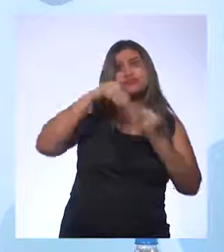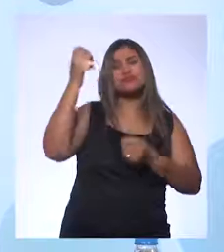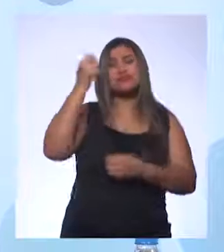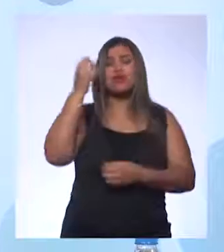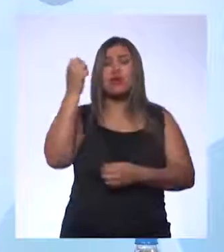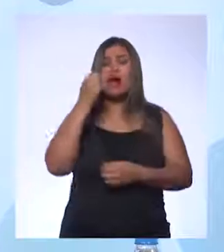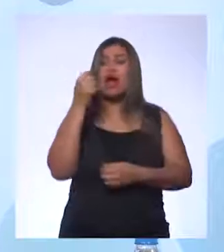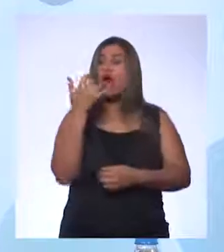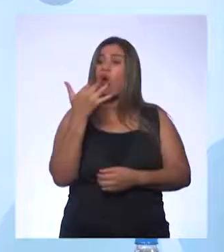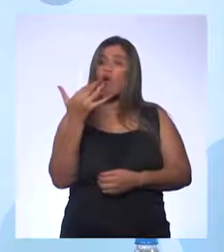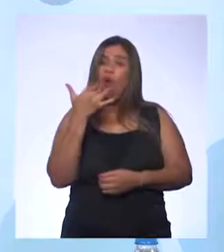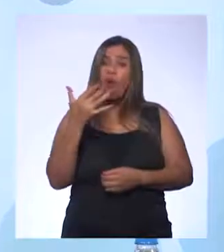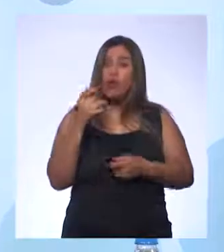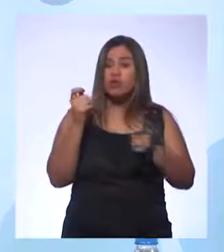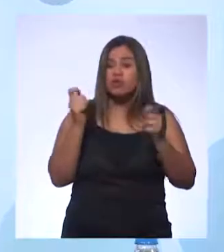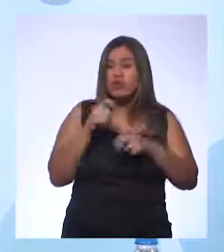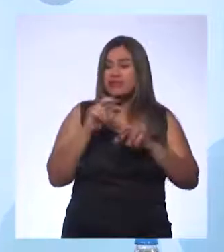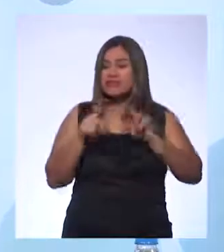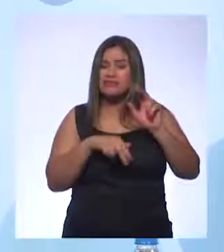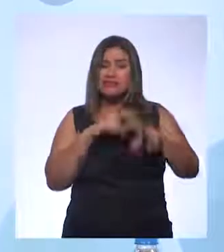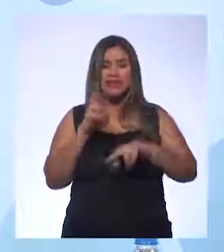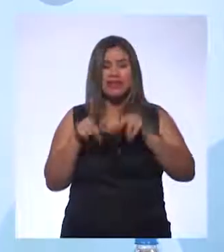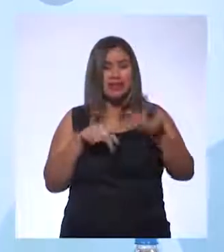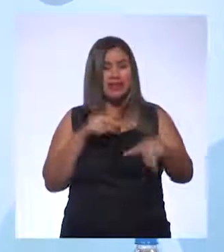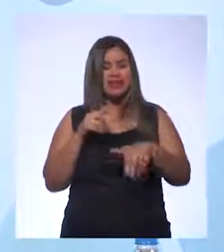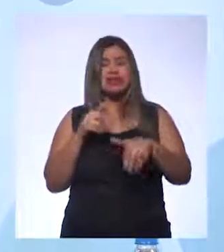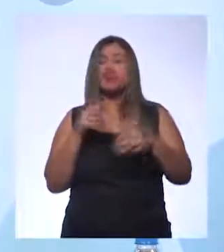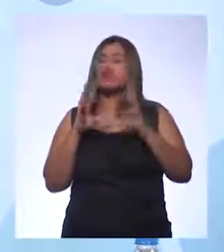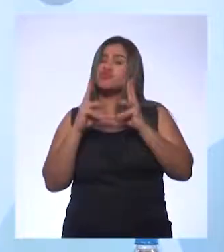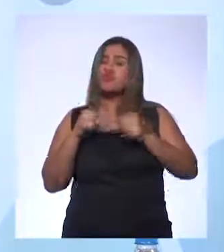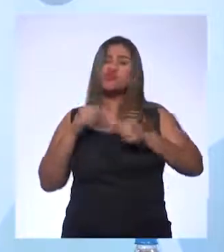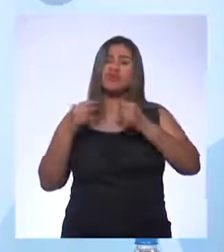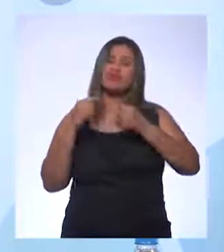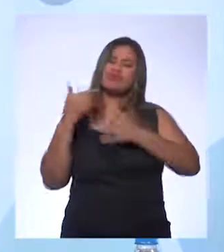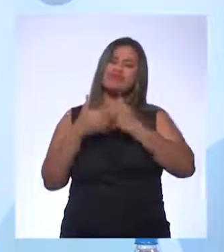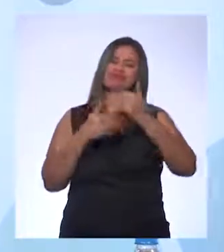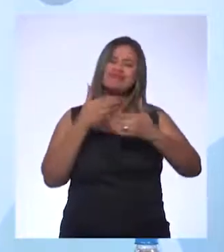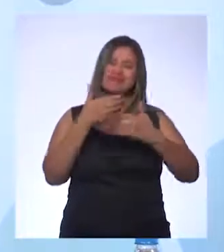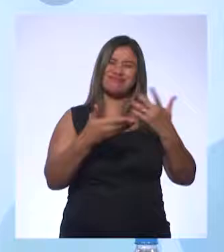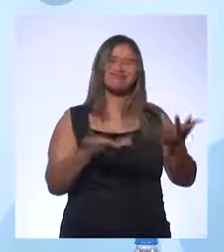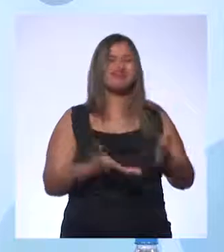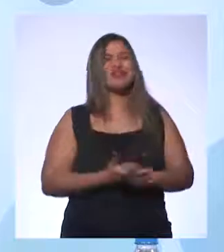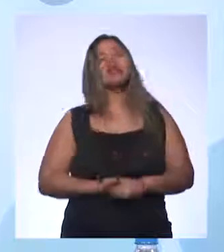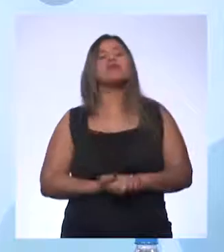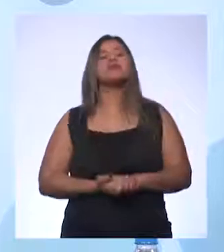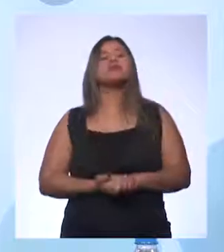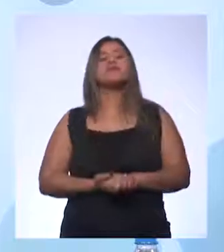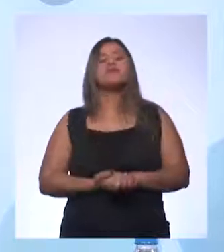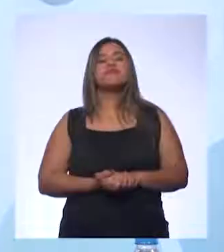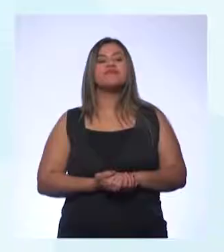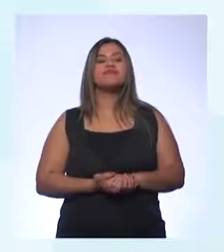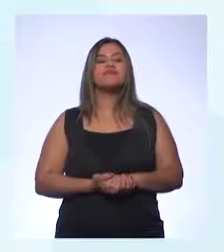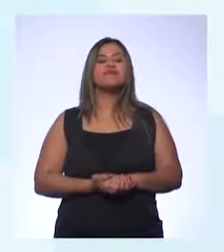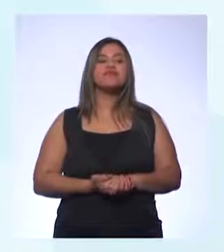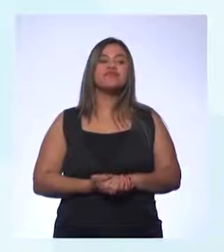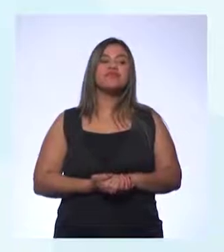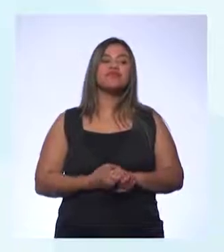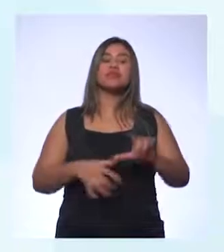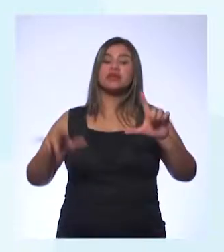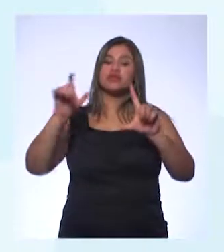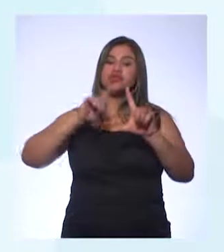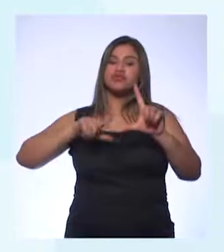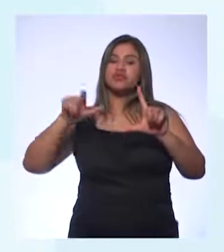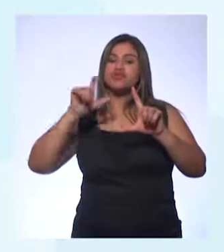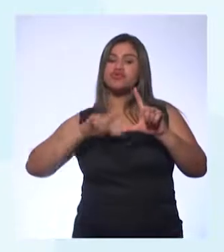cor. Se eu misturar, dá cores diferentes. Então, tudo isso é um processo com recursos alternativos, tá? Recursos